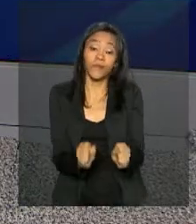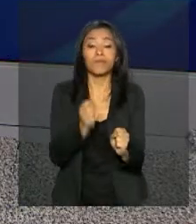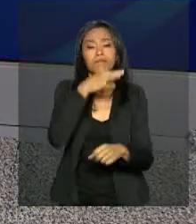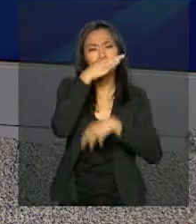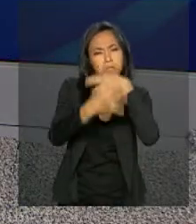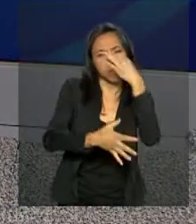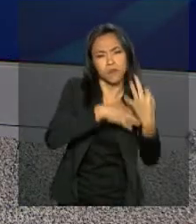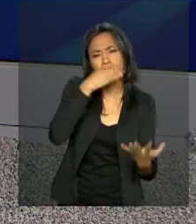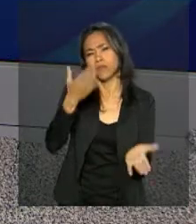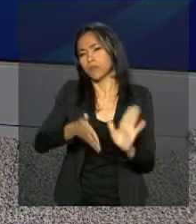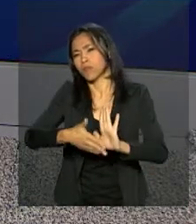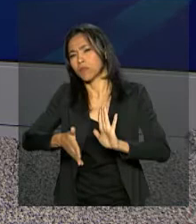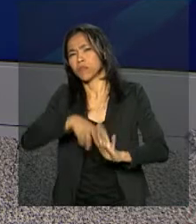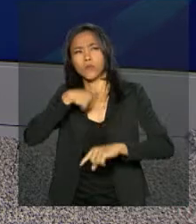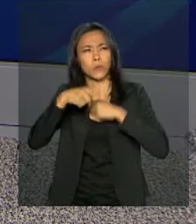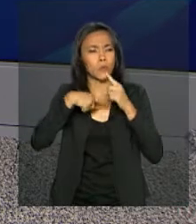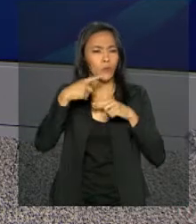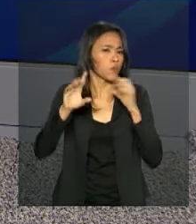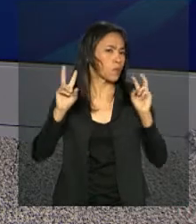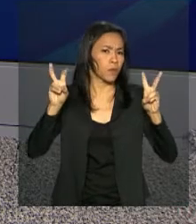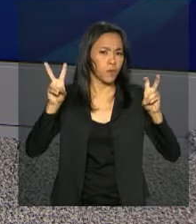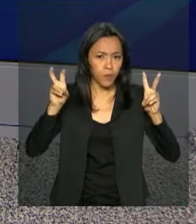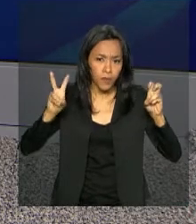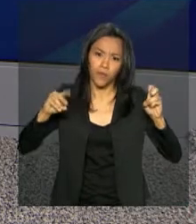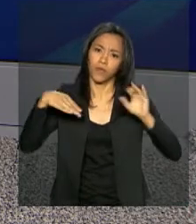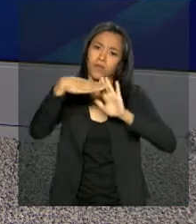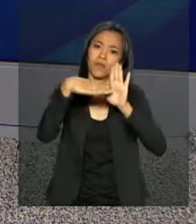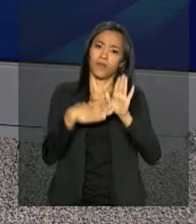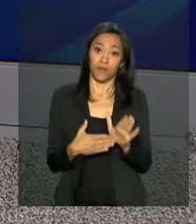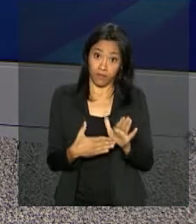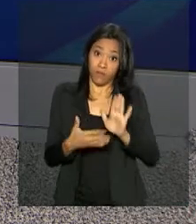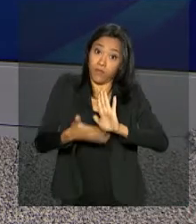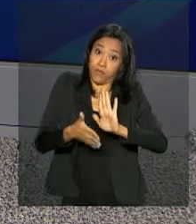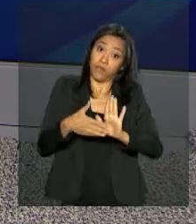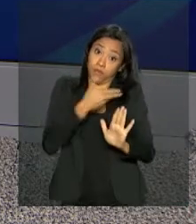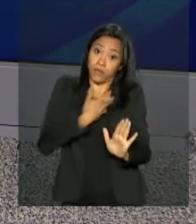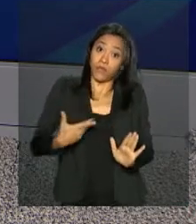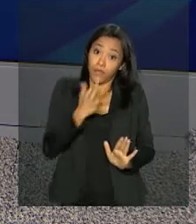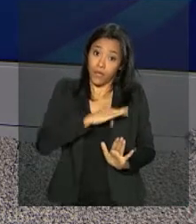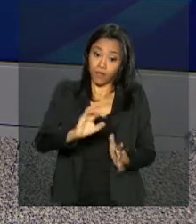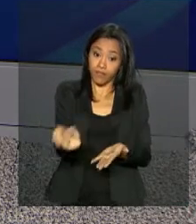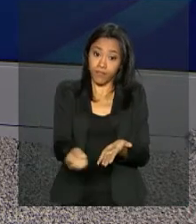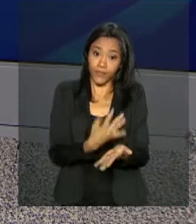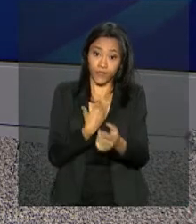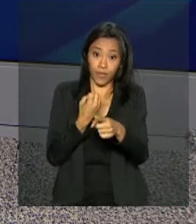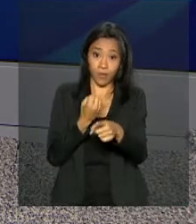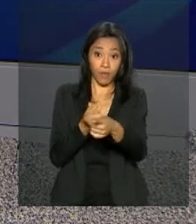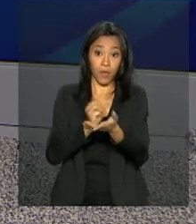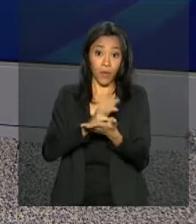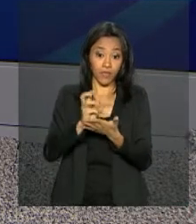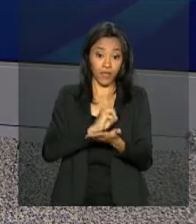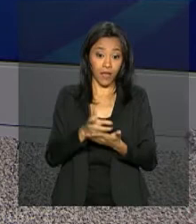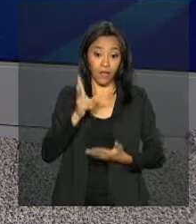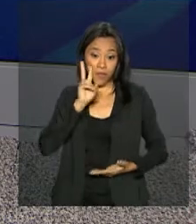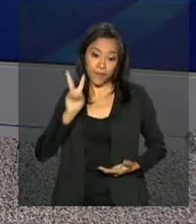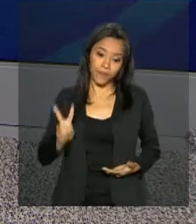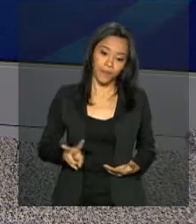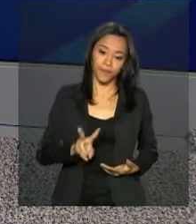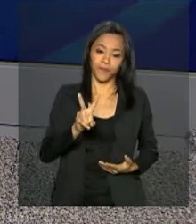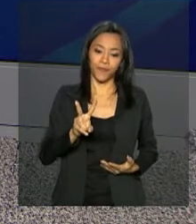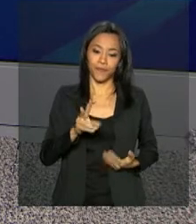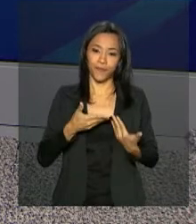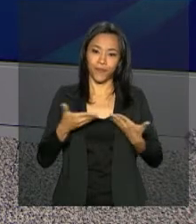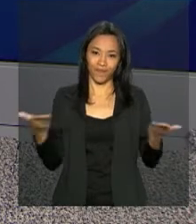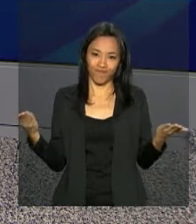de reportagens e dúvidas sobre programas e ações do governo federal para o nosso desafio 6 1 998 6 7 8